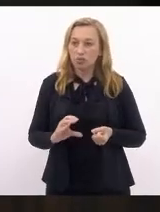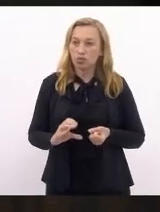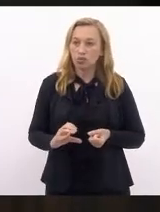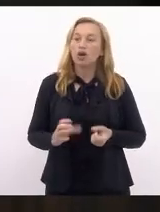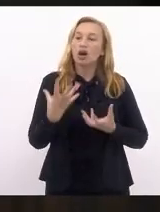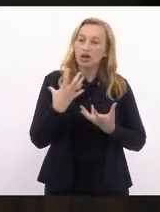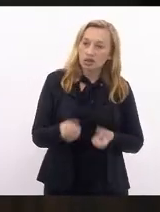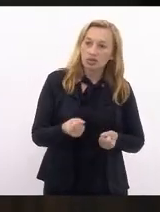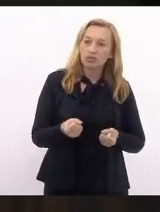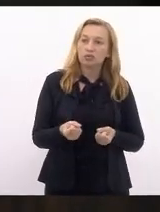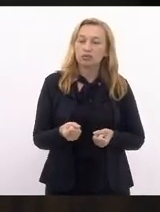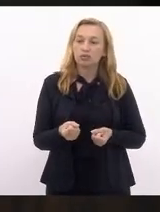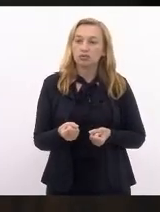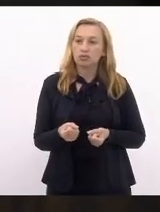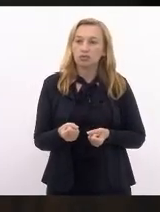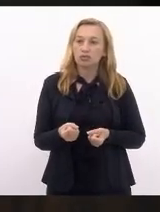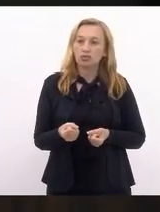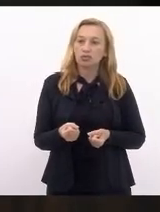tá favorável